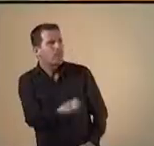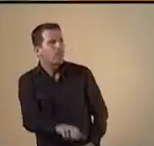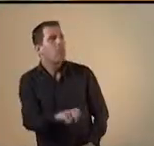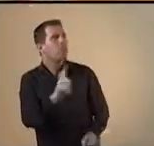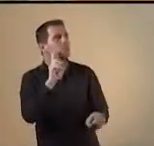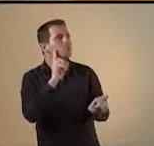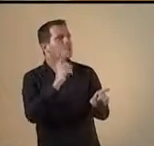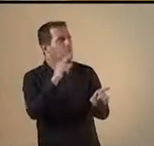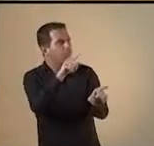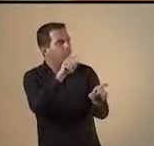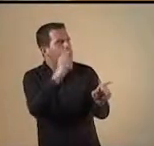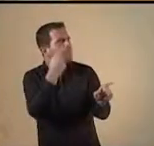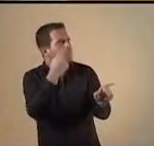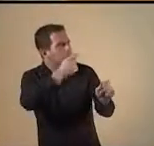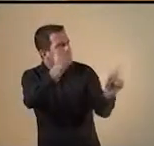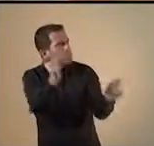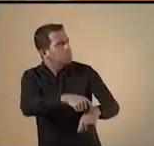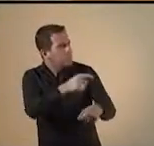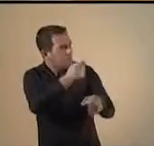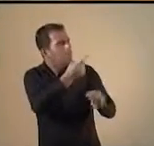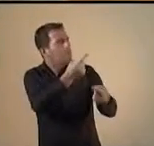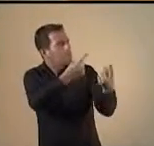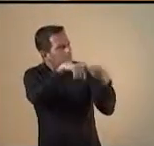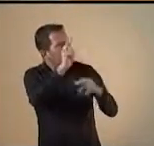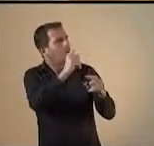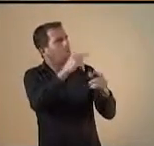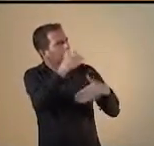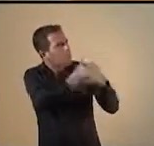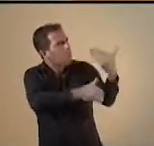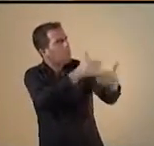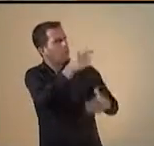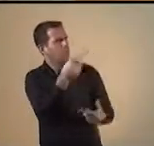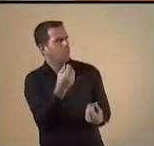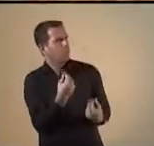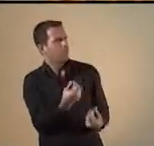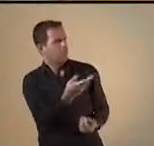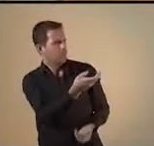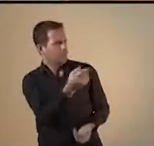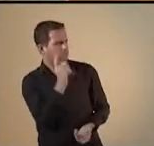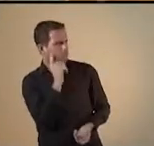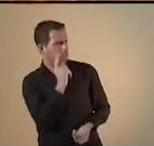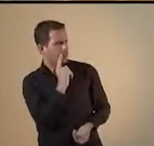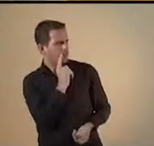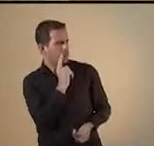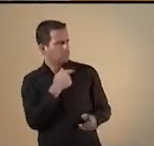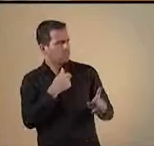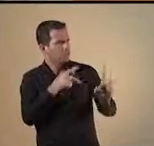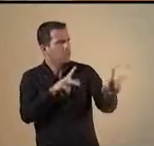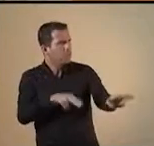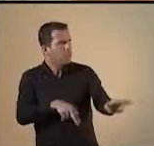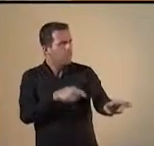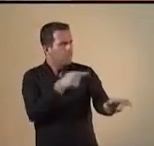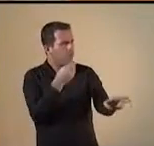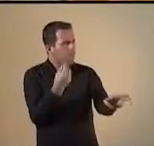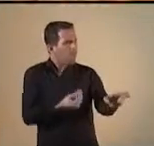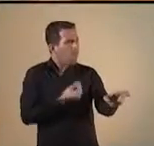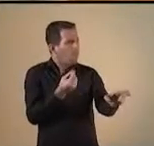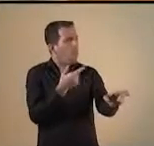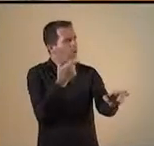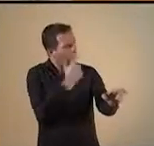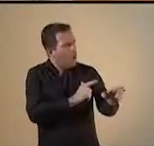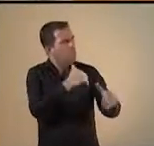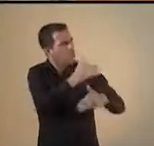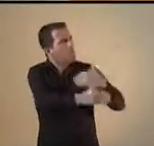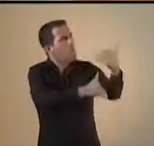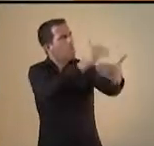surdo e vê essa capacidade, vê esse potencial, como assim, essa pessoa, ela é surda como eu, e olha o